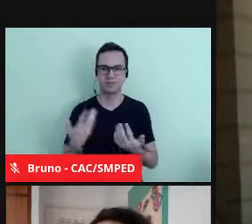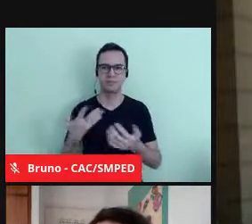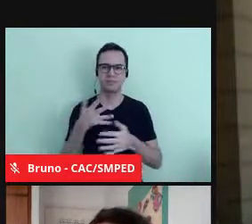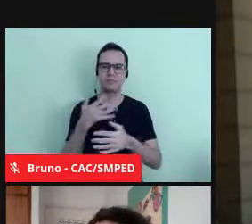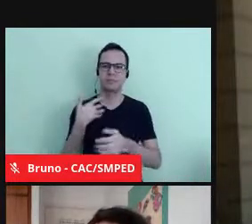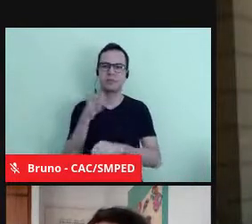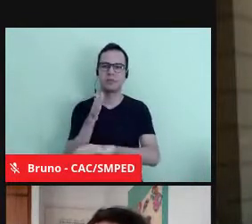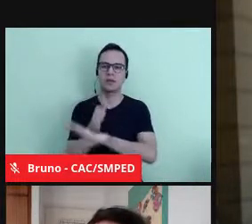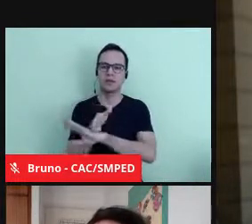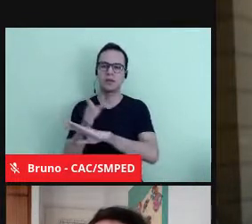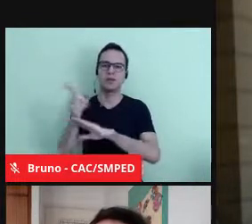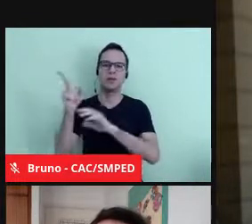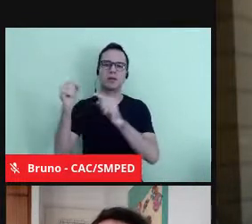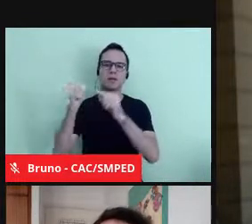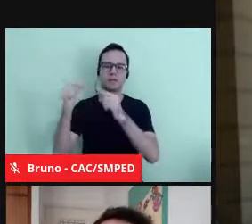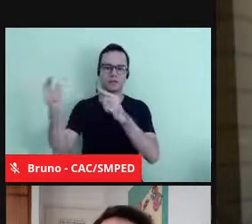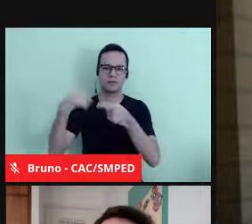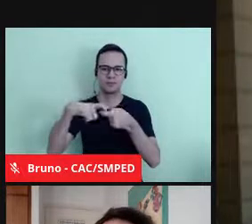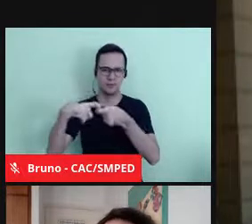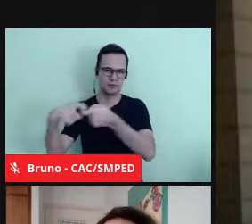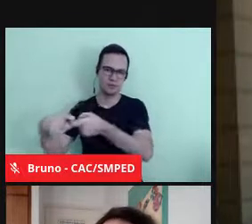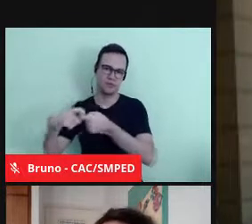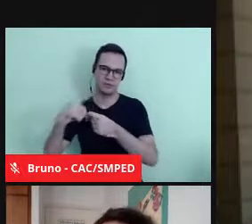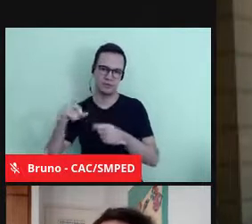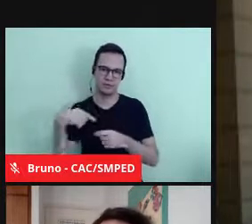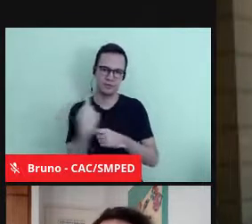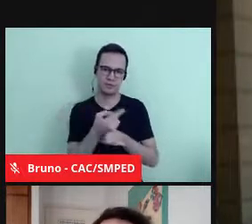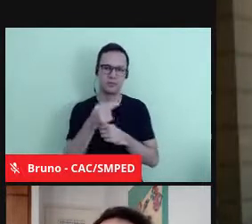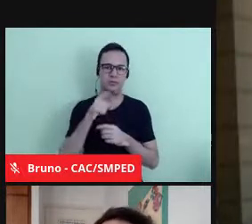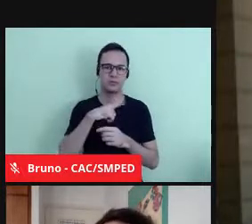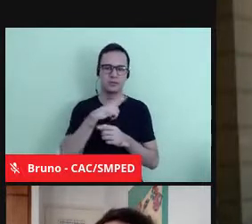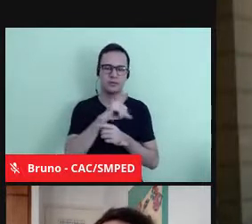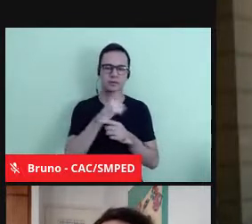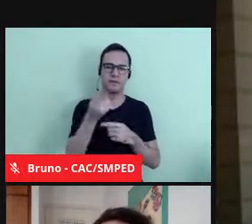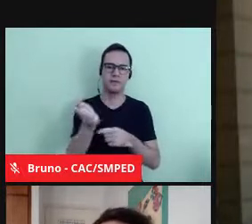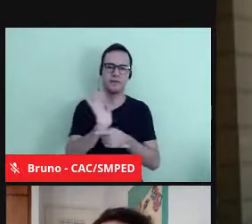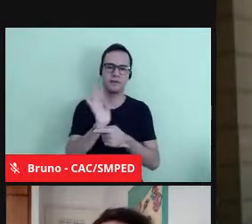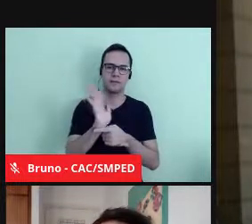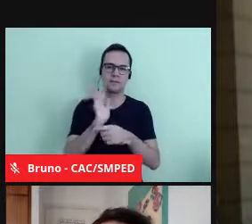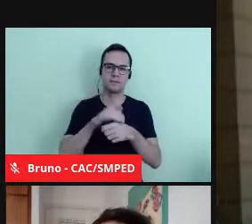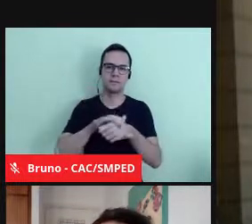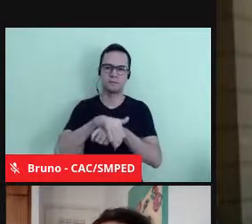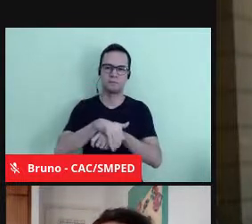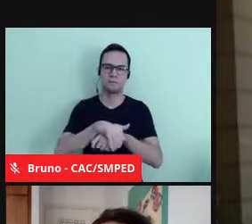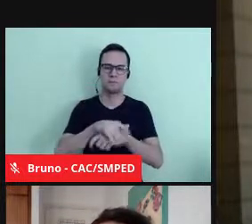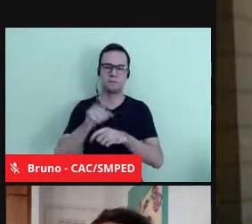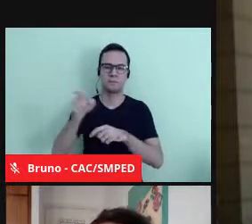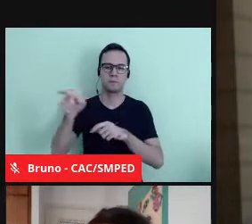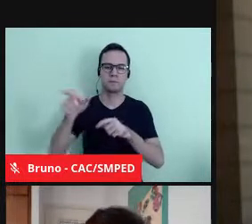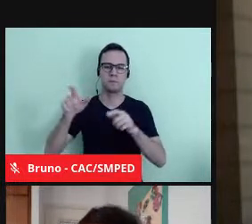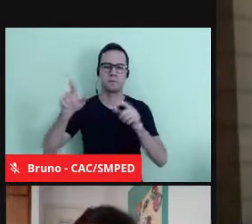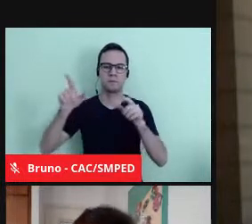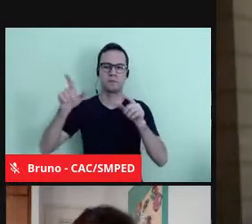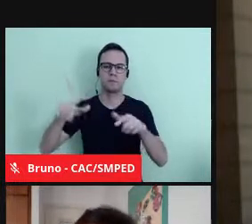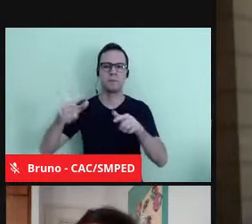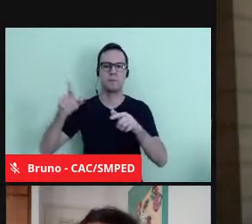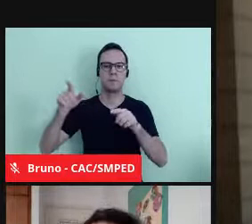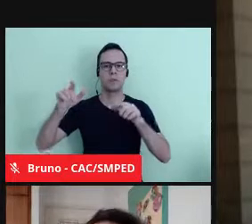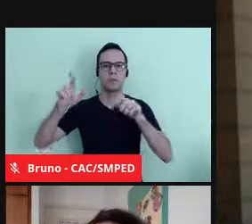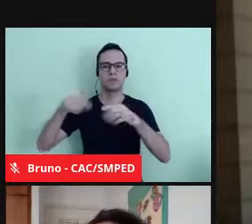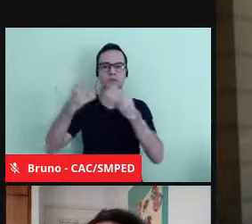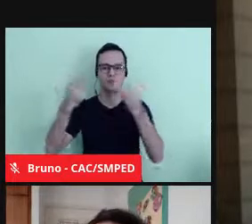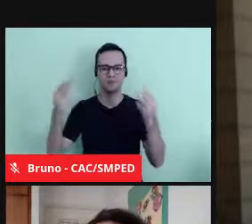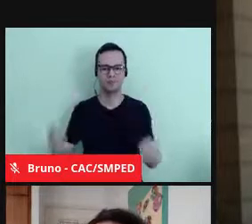acessibilidade nesse contexto, né? Então, a gente fazia um clube de cinema à noite ali no pátio de acesso do museu.